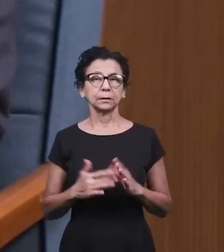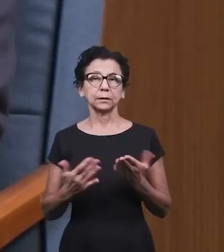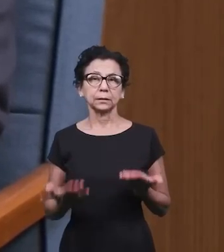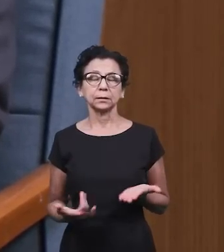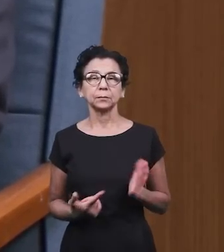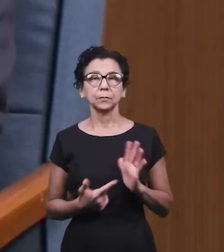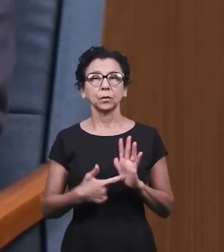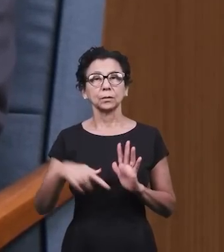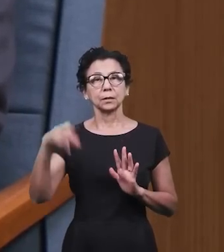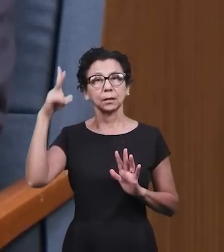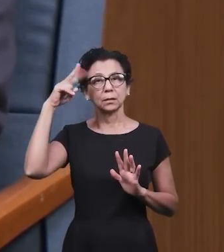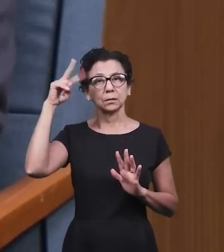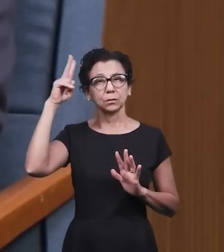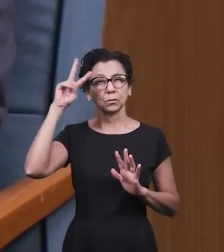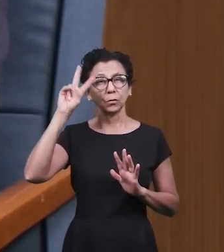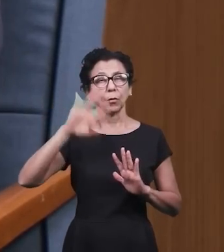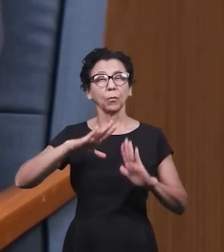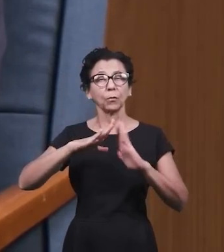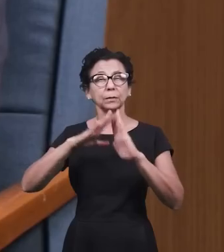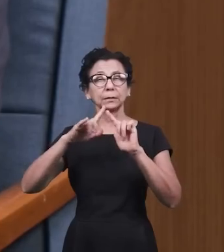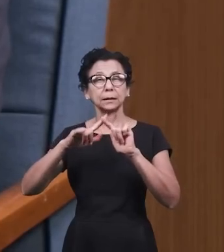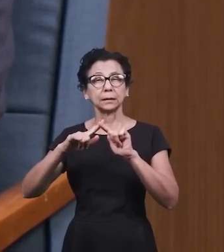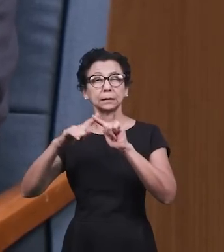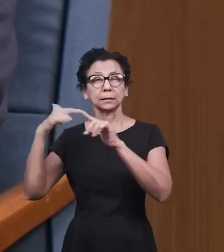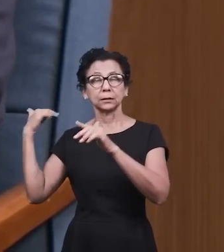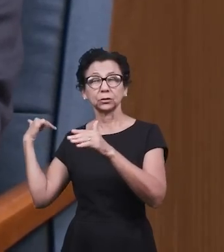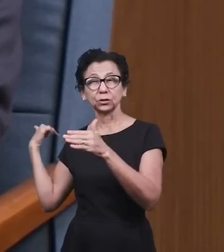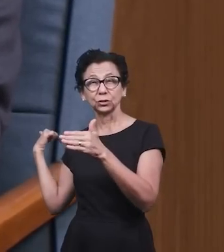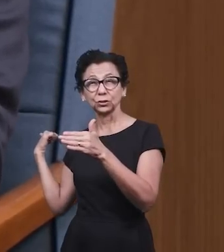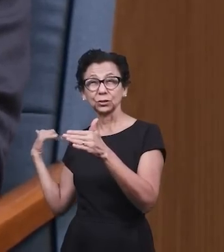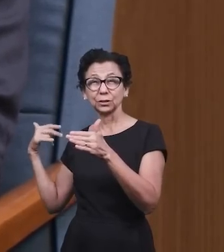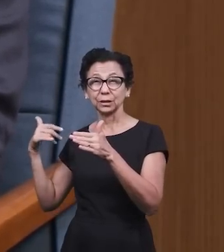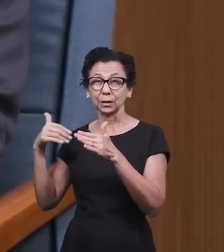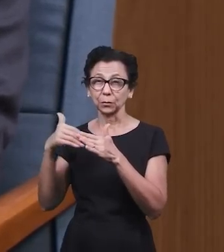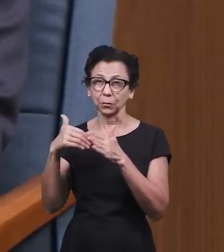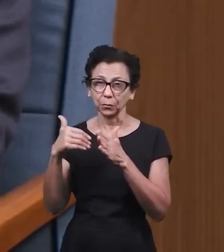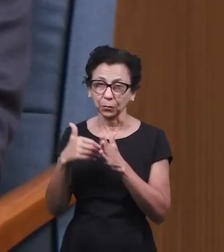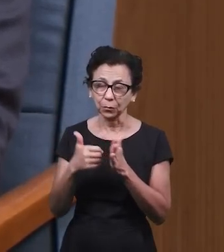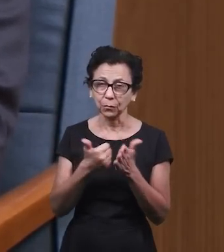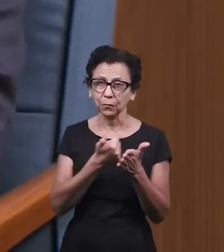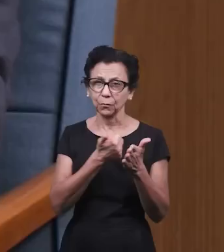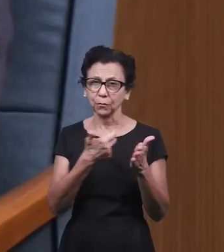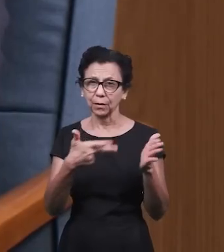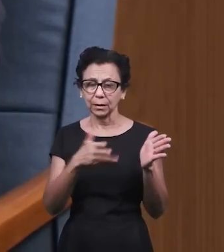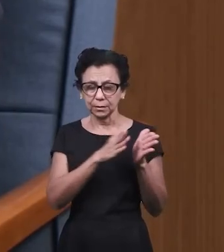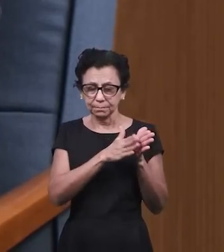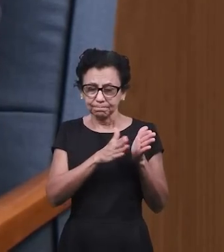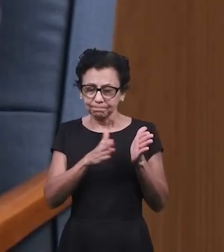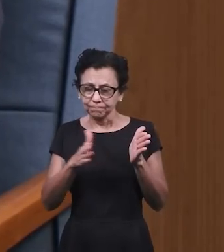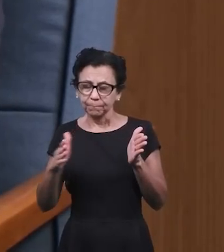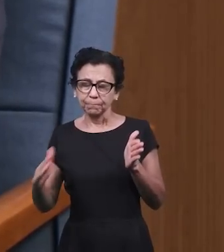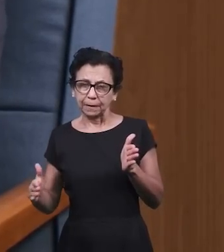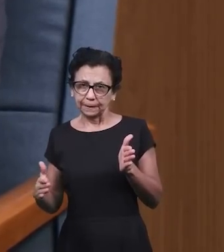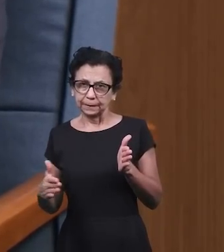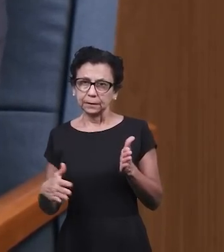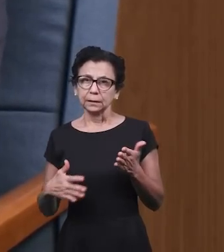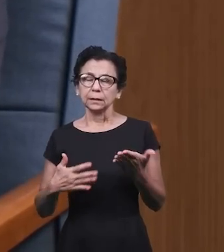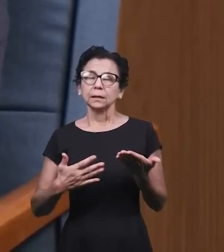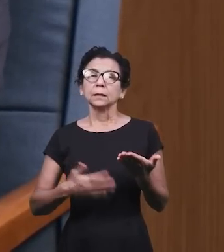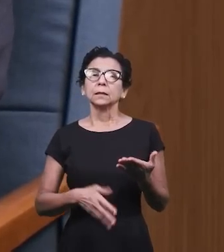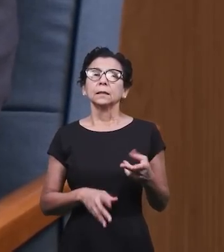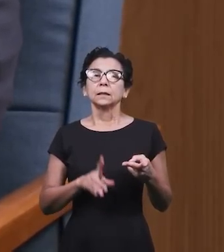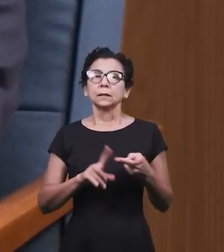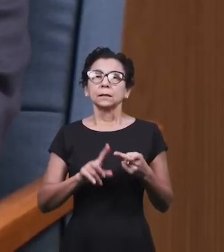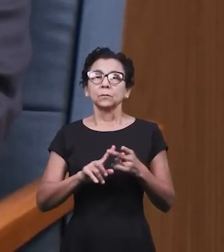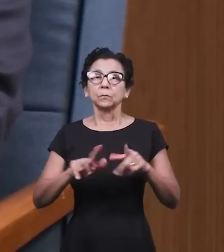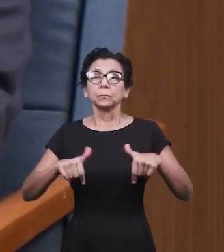igreja ao longo dos séculos, em suas diversas fases ou etapas, a operação do Espírito